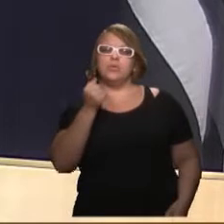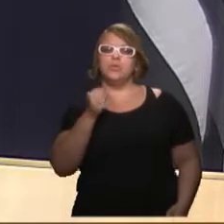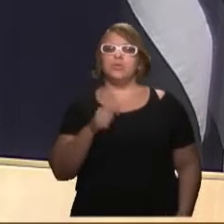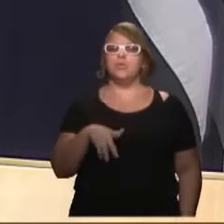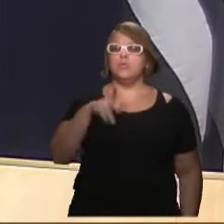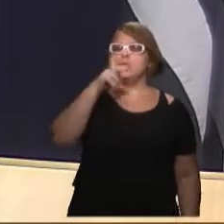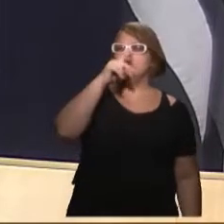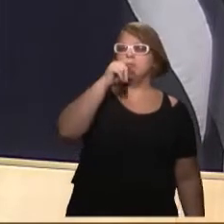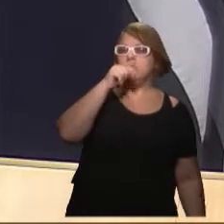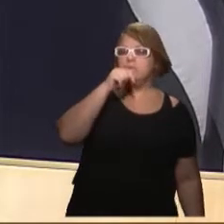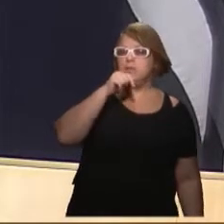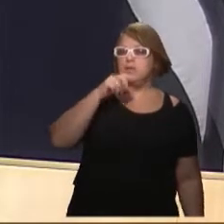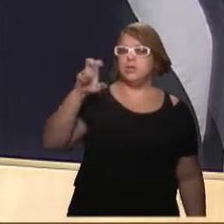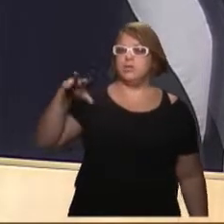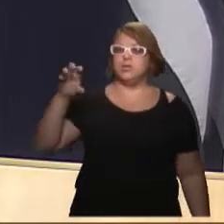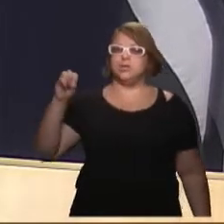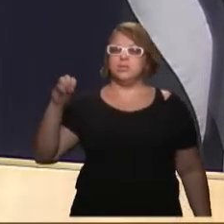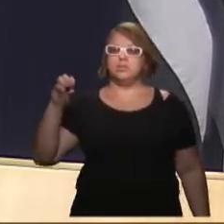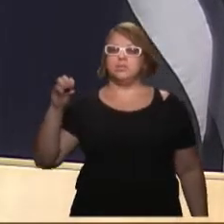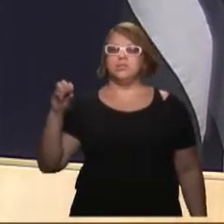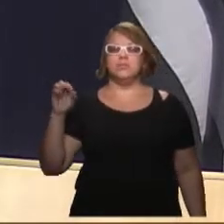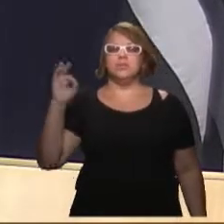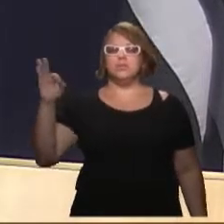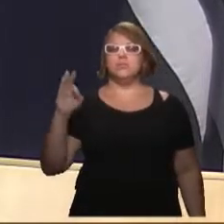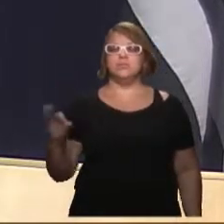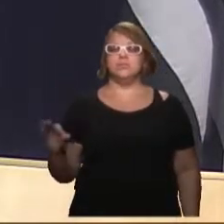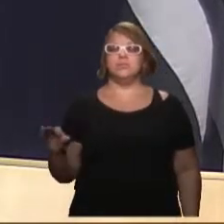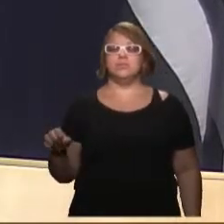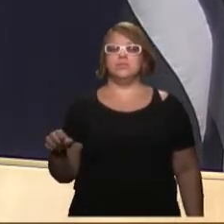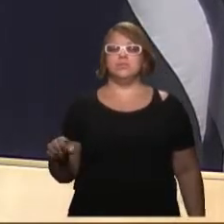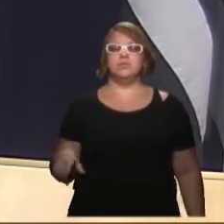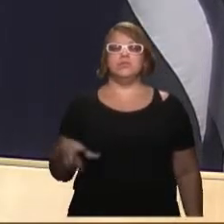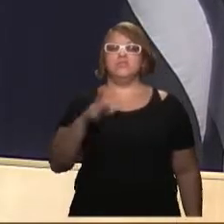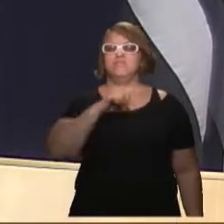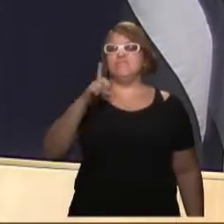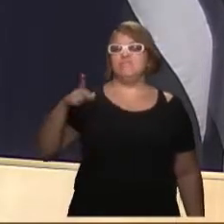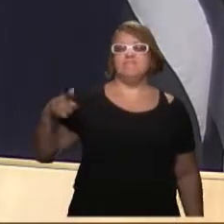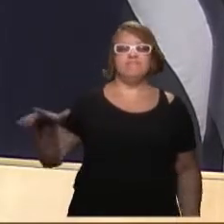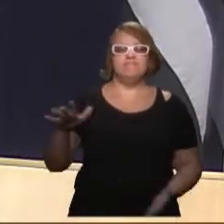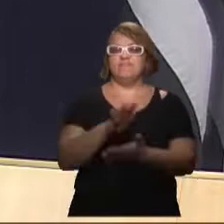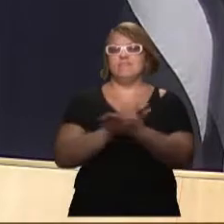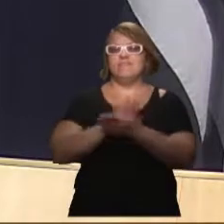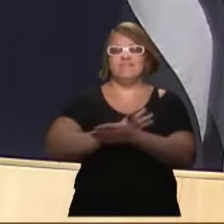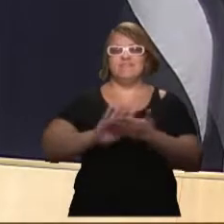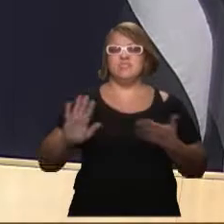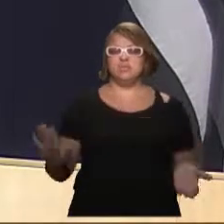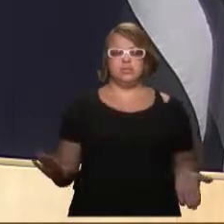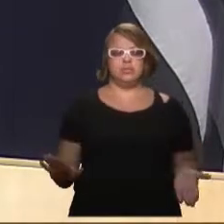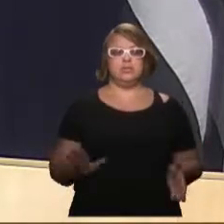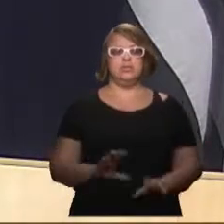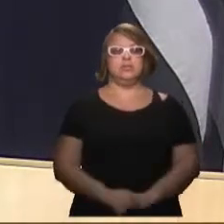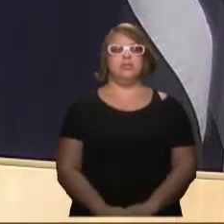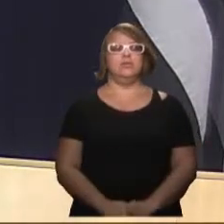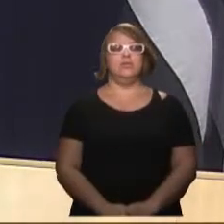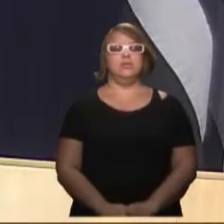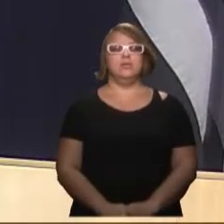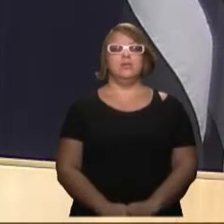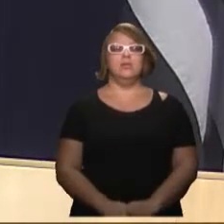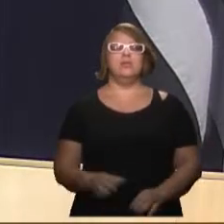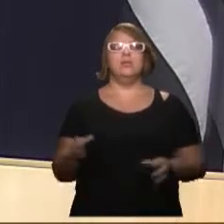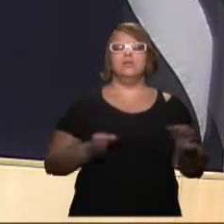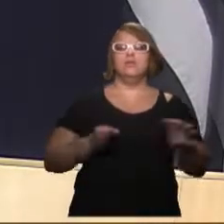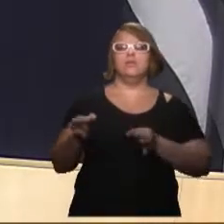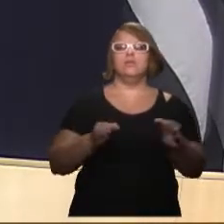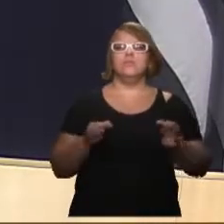se fala de projetos de proteção àquele mais carente. E aí, quando vem um projeto do vereador Douglas